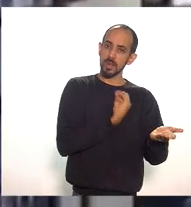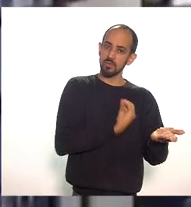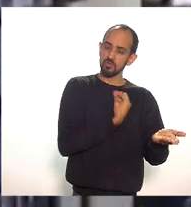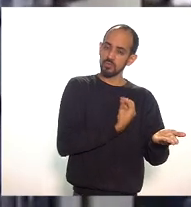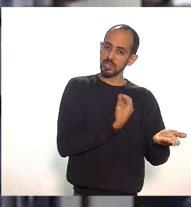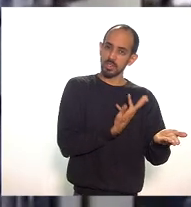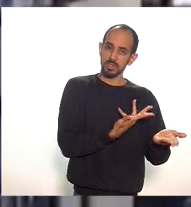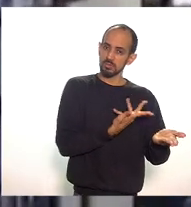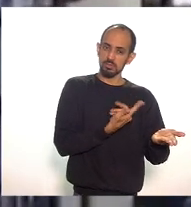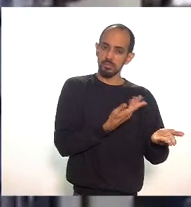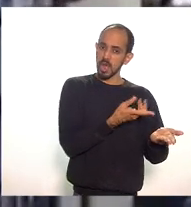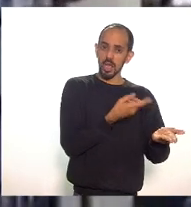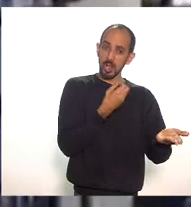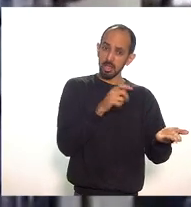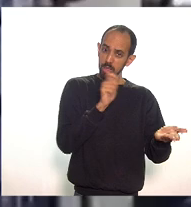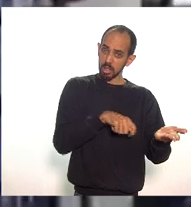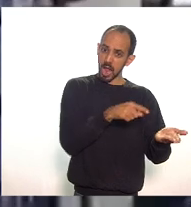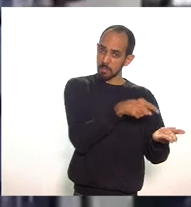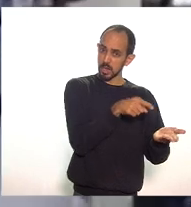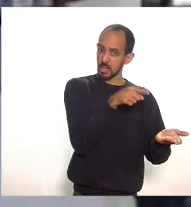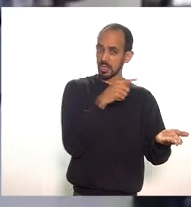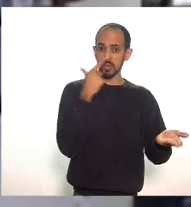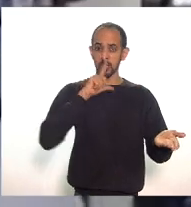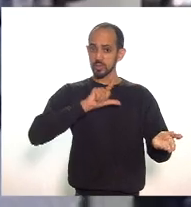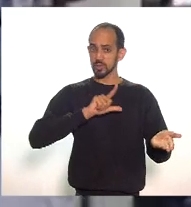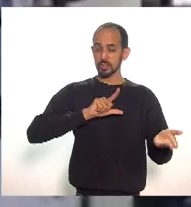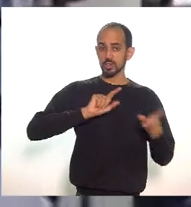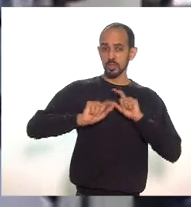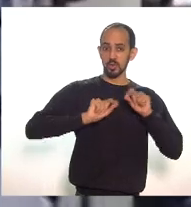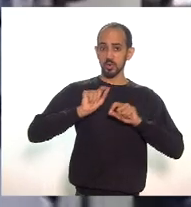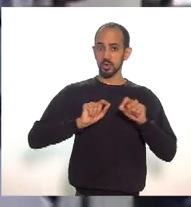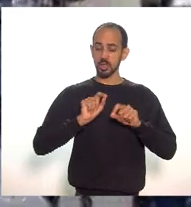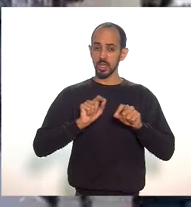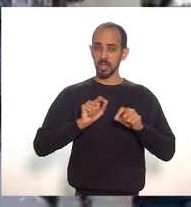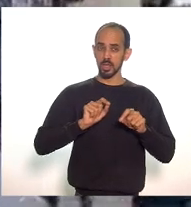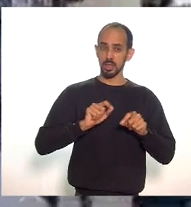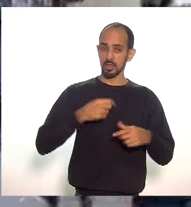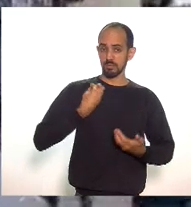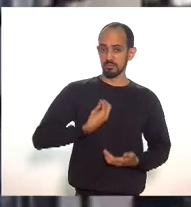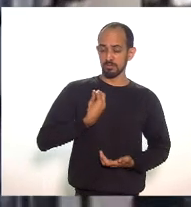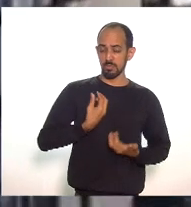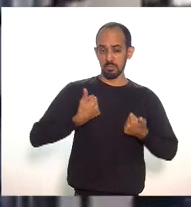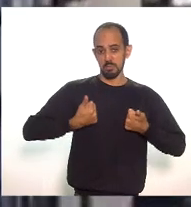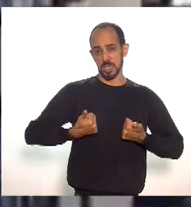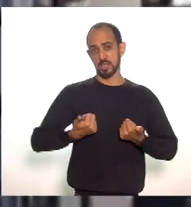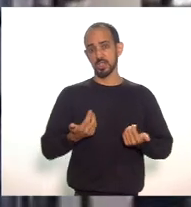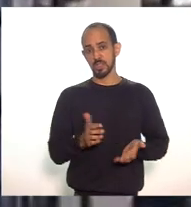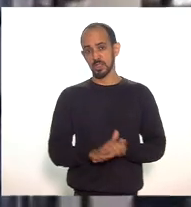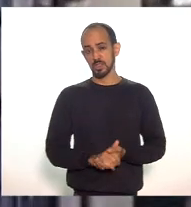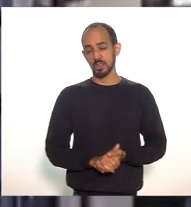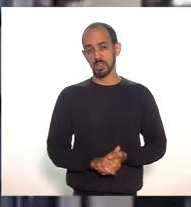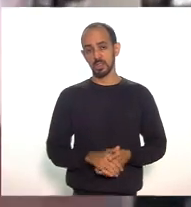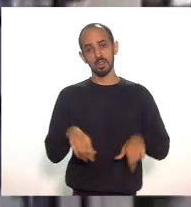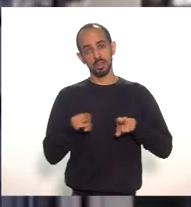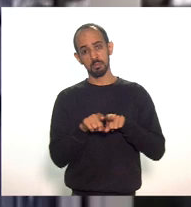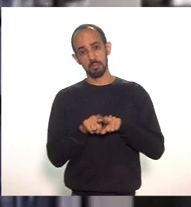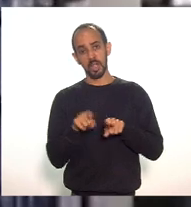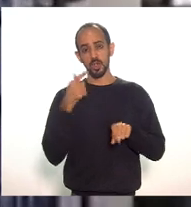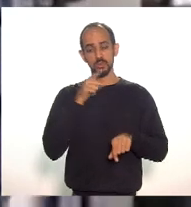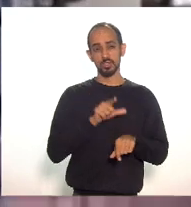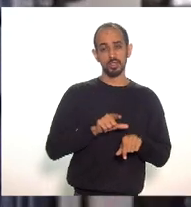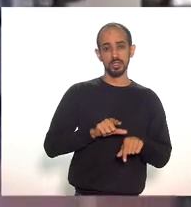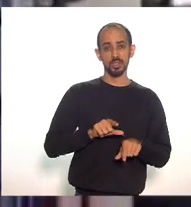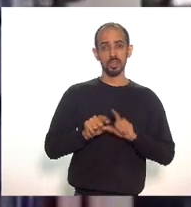para que ele tem condições de viver com dignidade e também pela condição